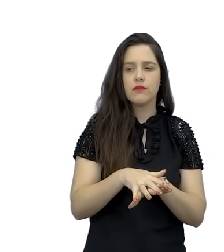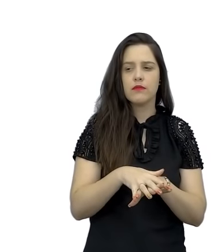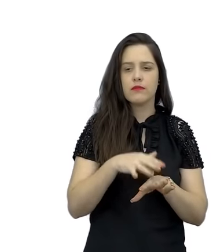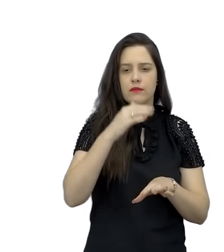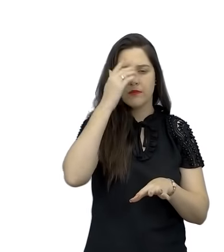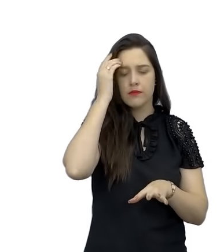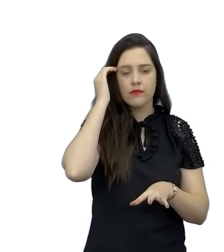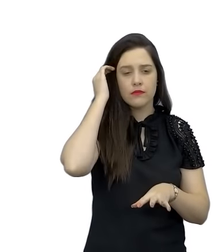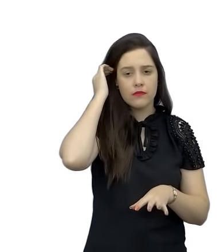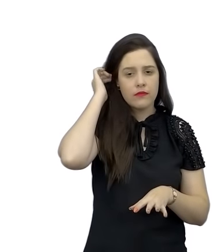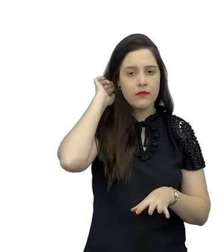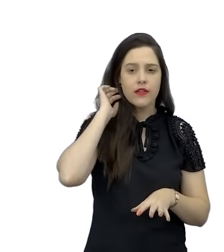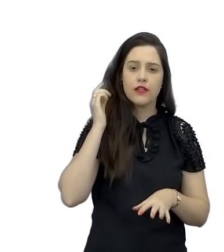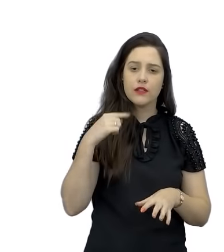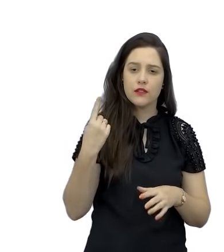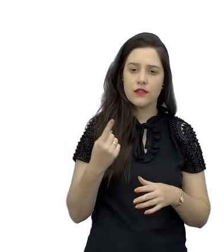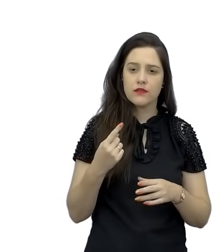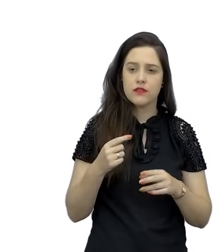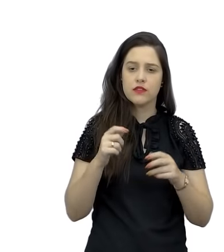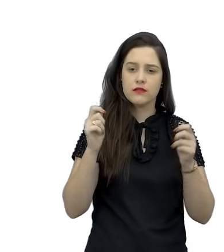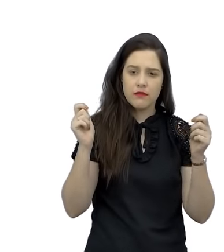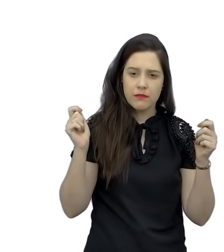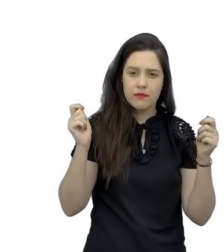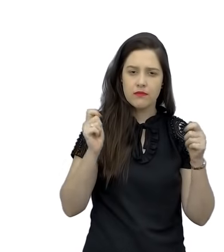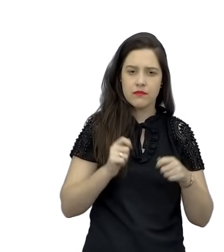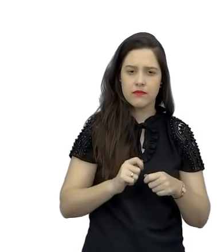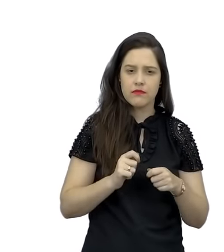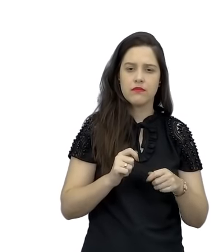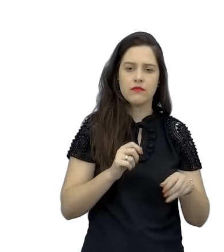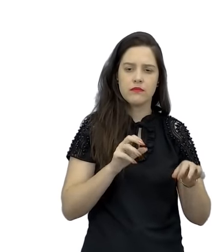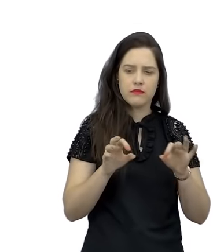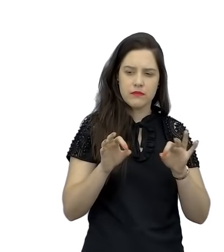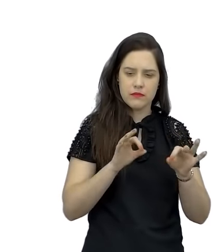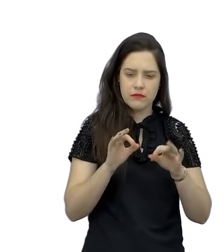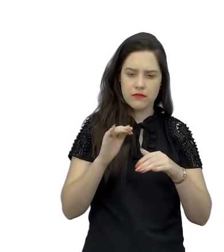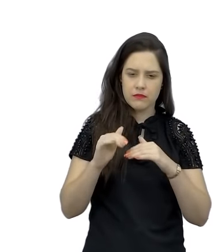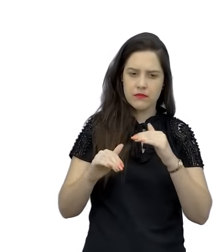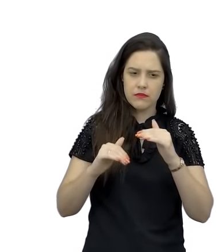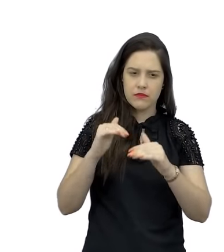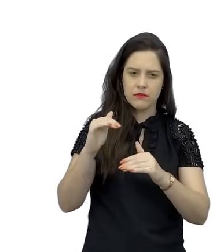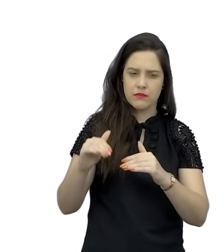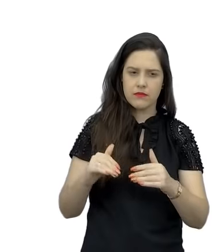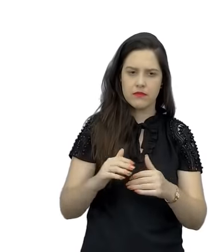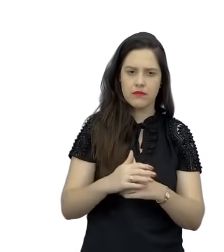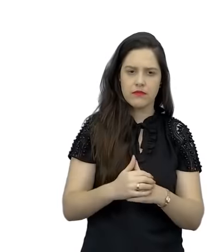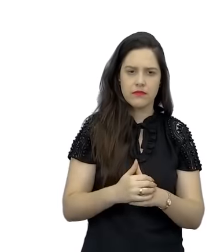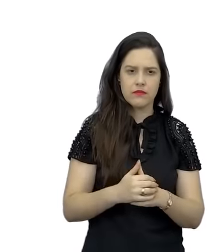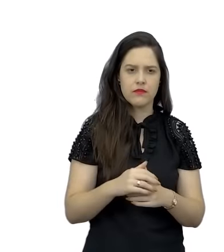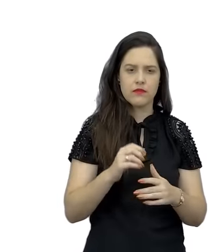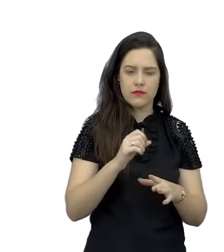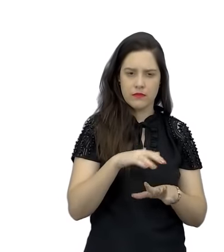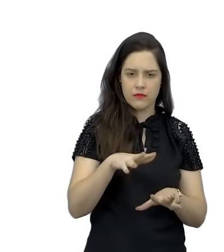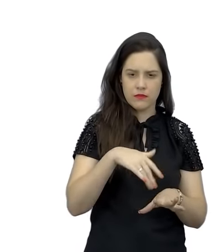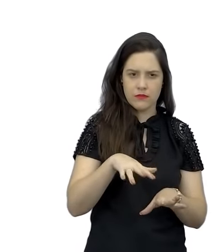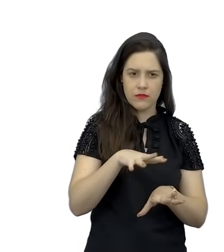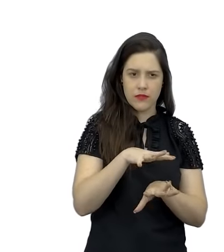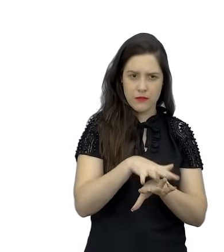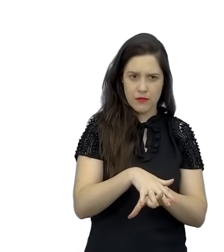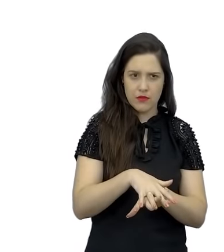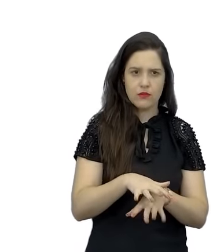Então, aqui a gente traz essas capacidades, né, que são desenvolvidas aí através do letramento matemático, tá bom?